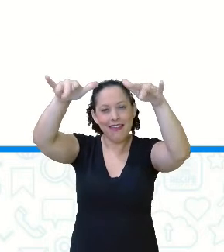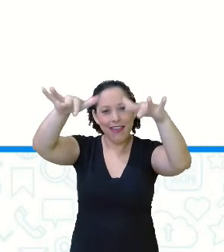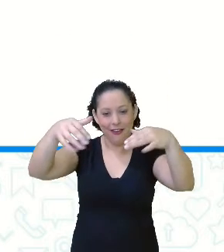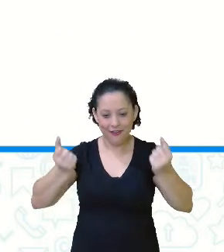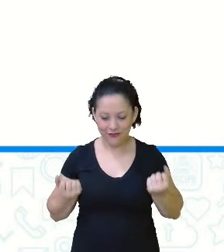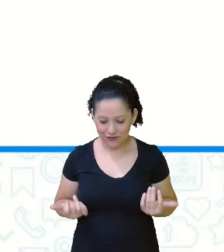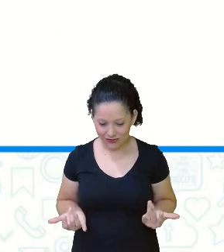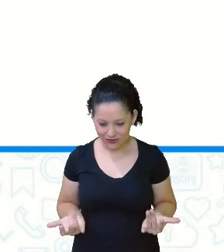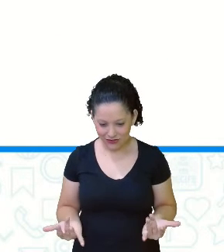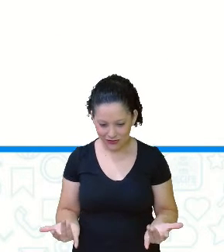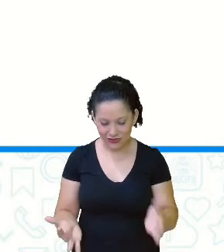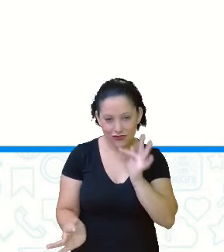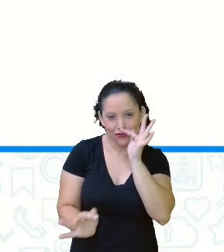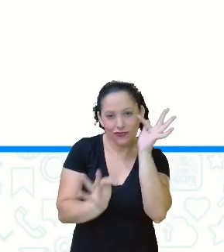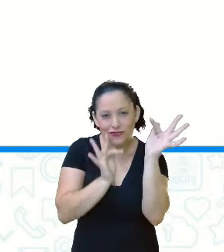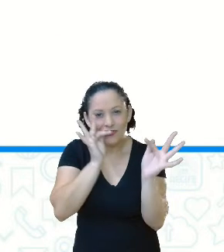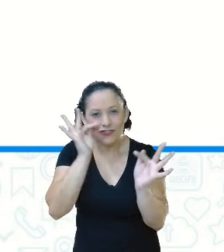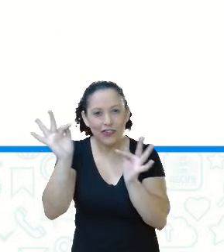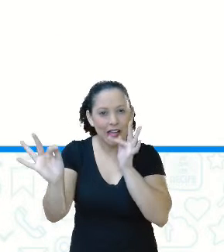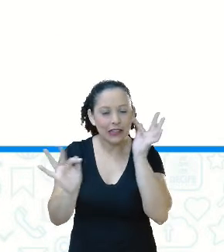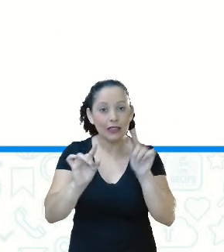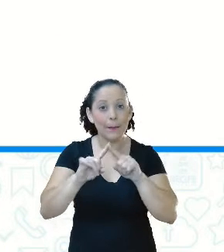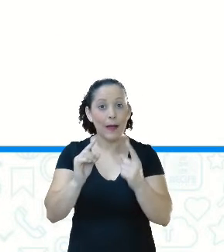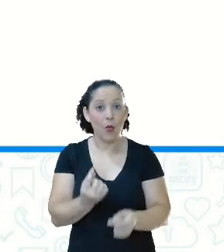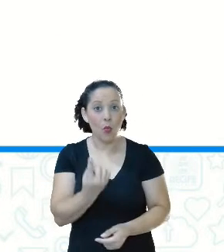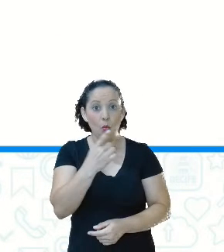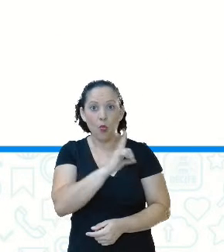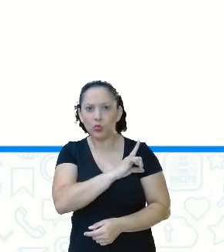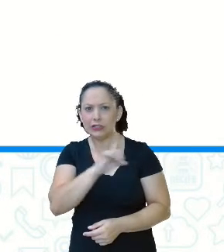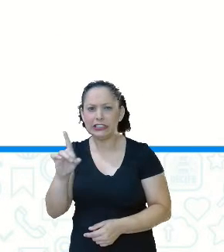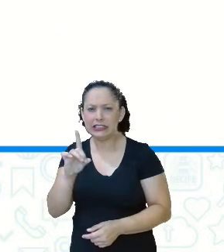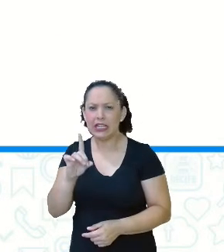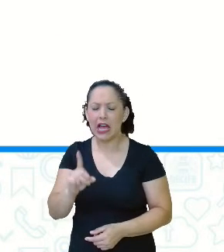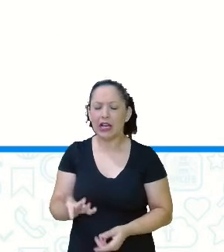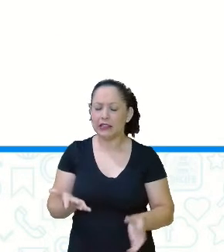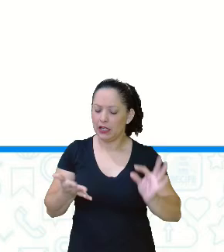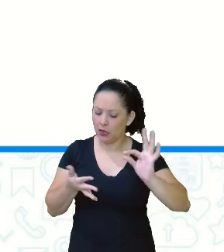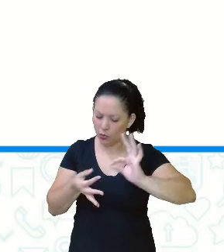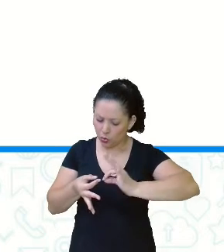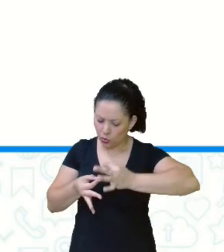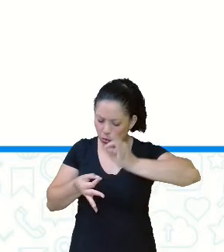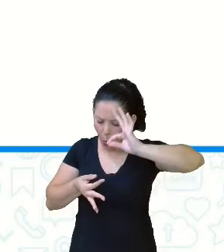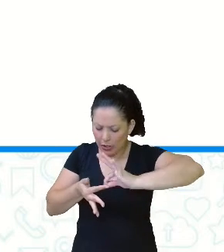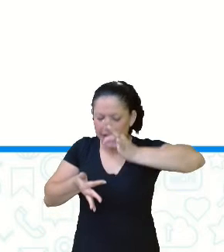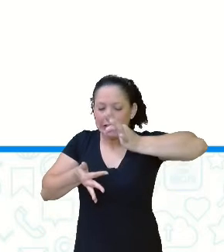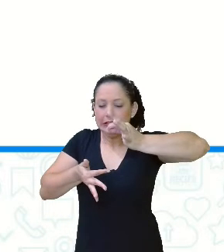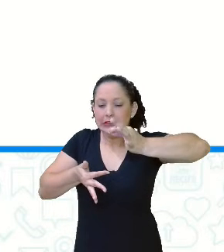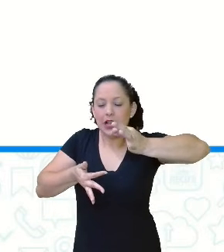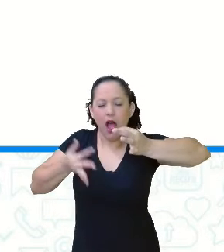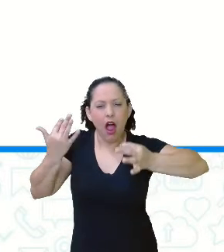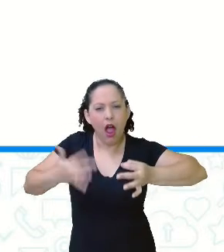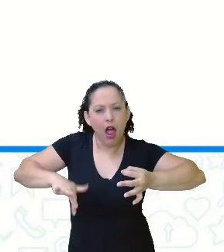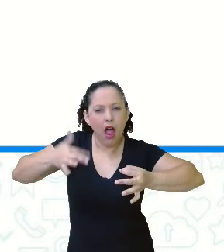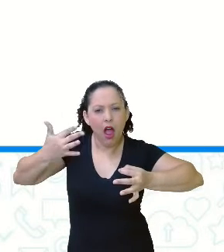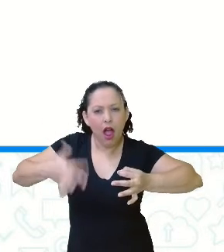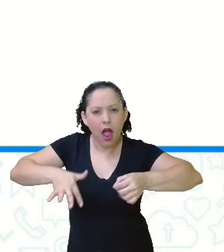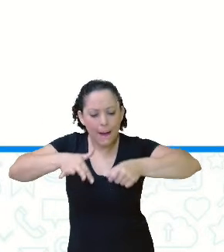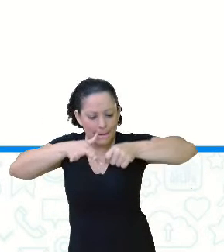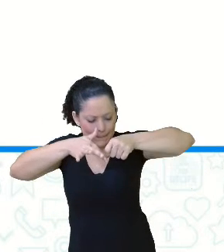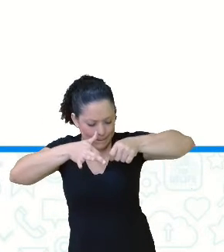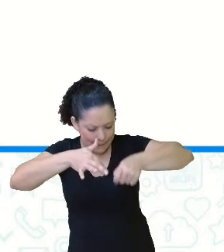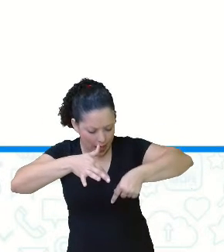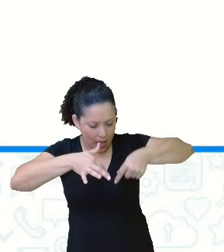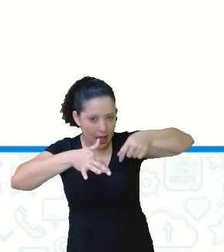dia, a rainha não teve cuidado e picou-se na agulha de coser a roupa. 3 gotas de sangue vermelho caíram